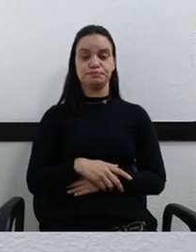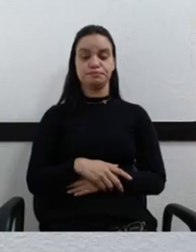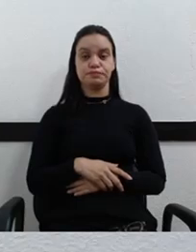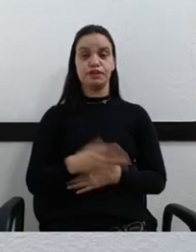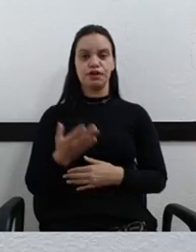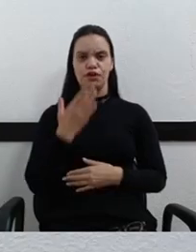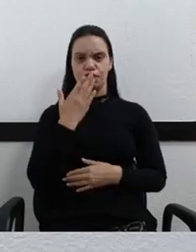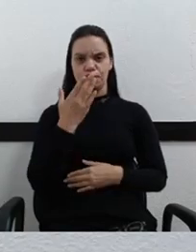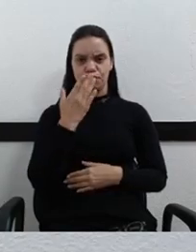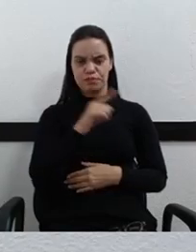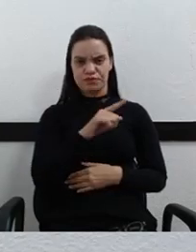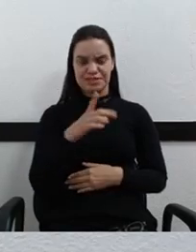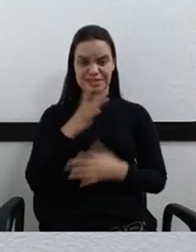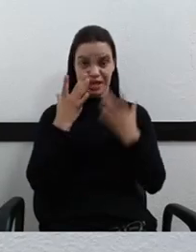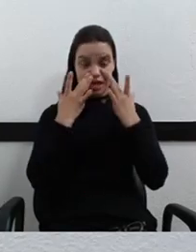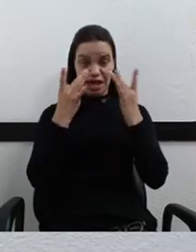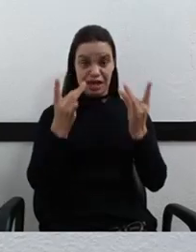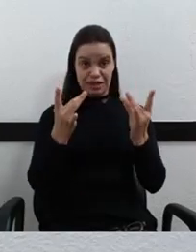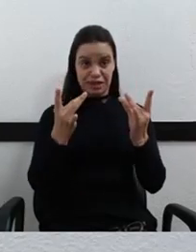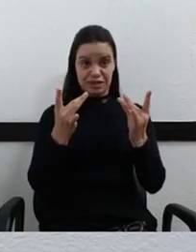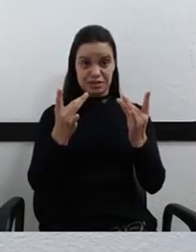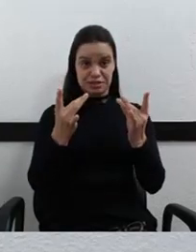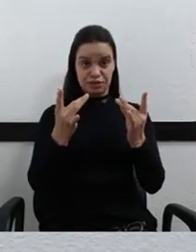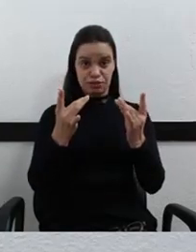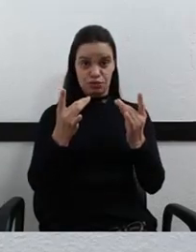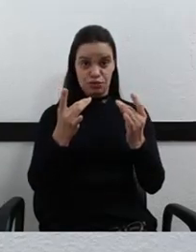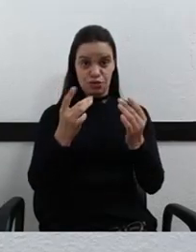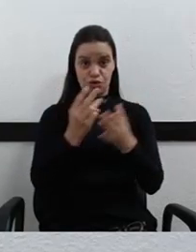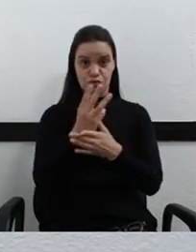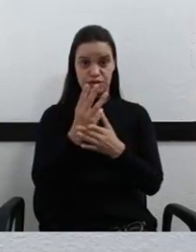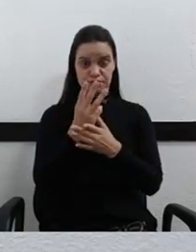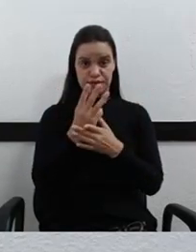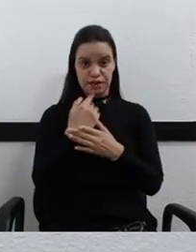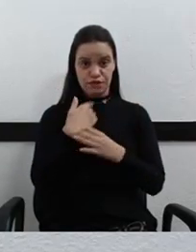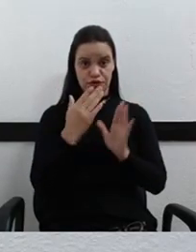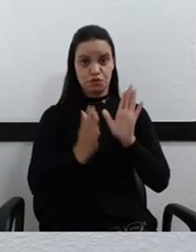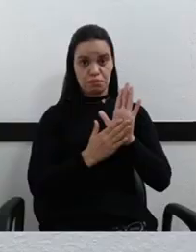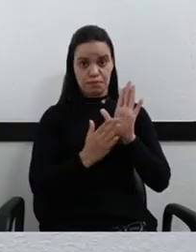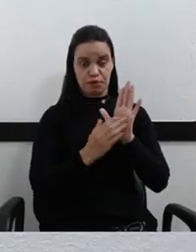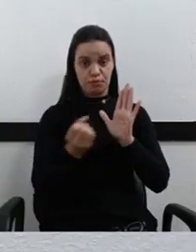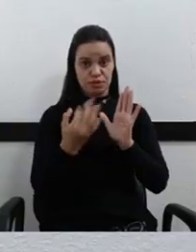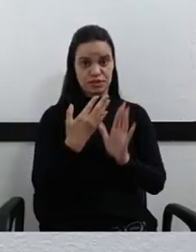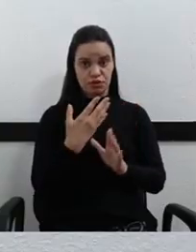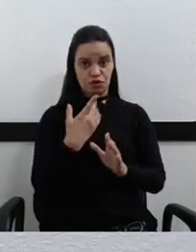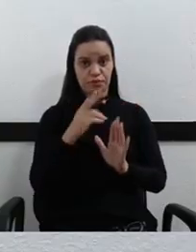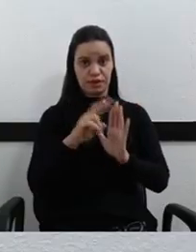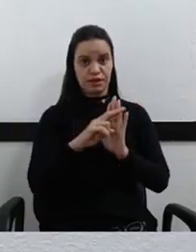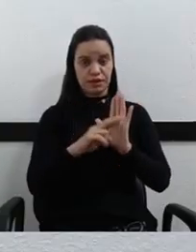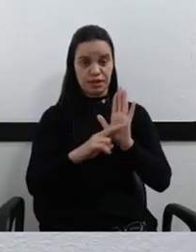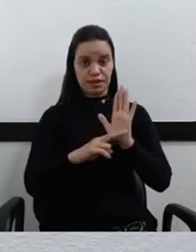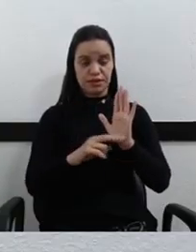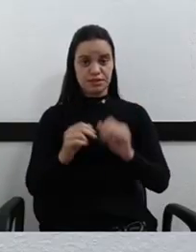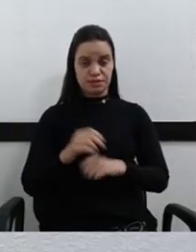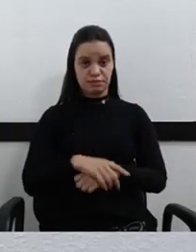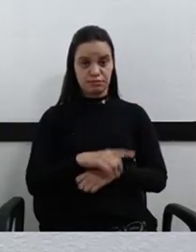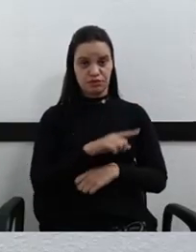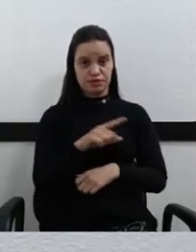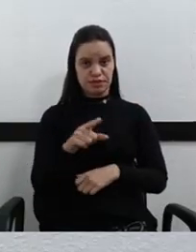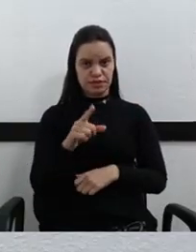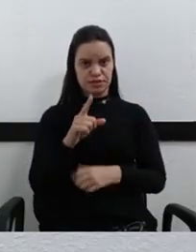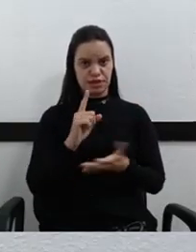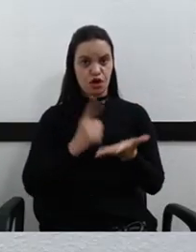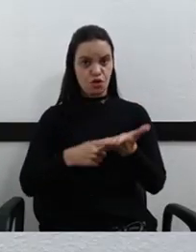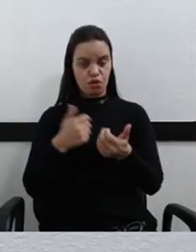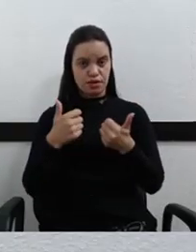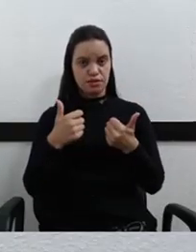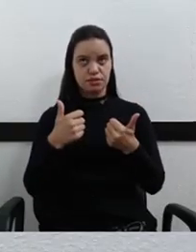Conselheiros, eu vou pedir só para vocês olharem no chat que eu fiz uma proposta de como pode ficar a redação do comunicado, para ver se vocês estão de